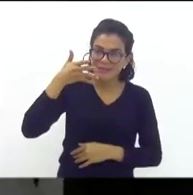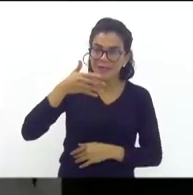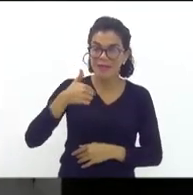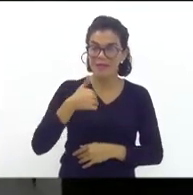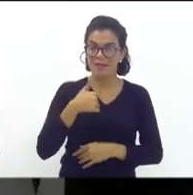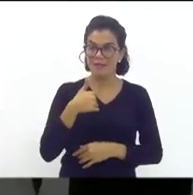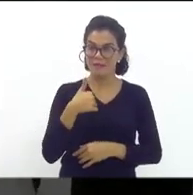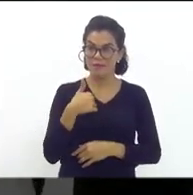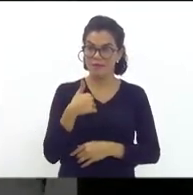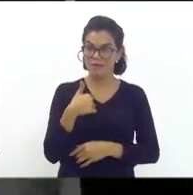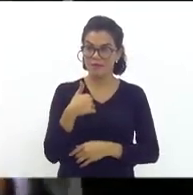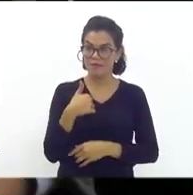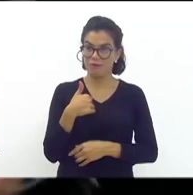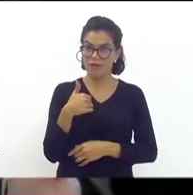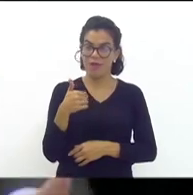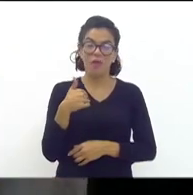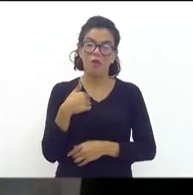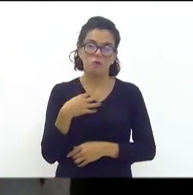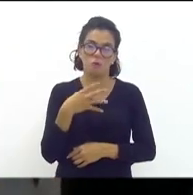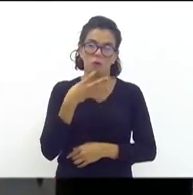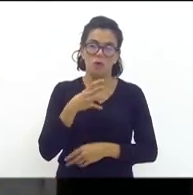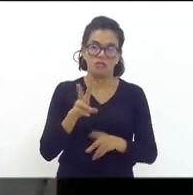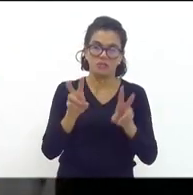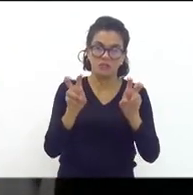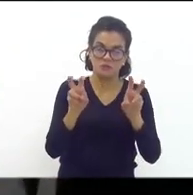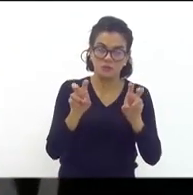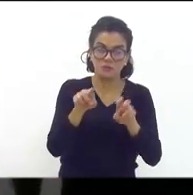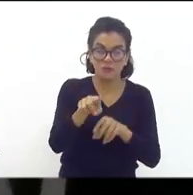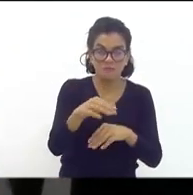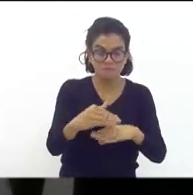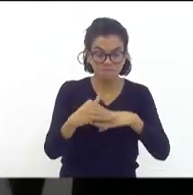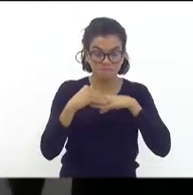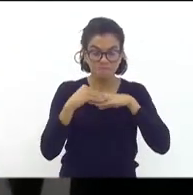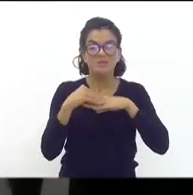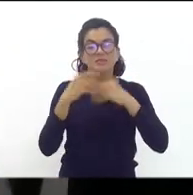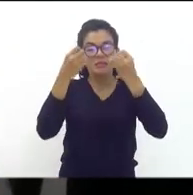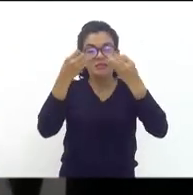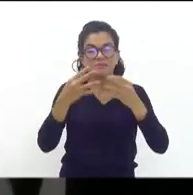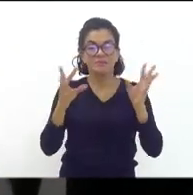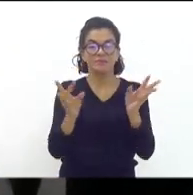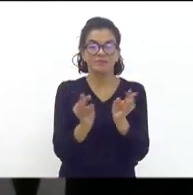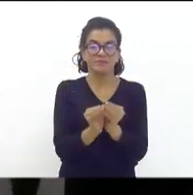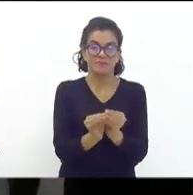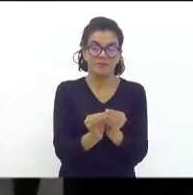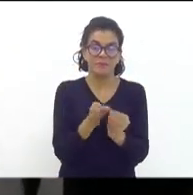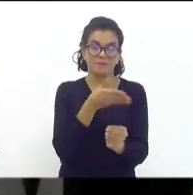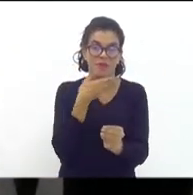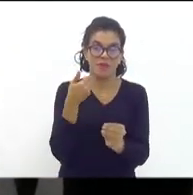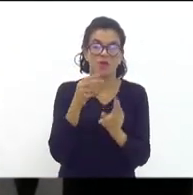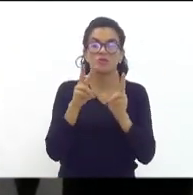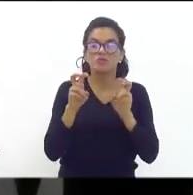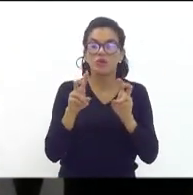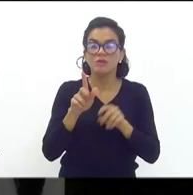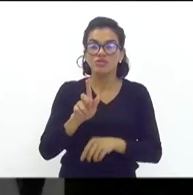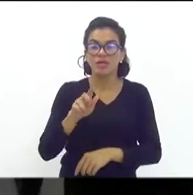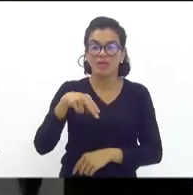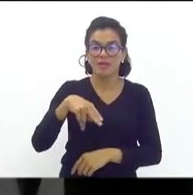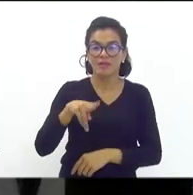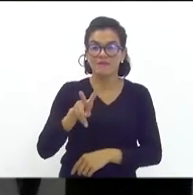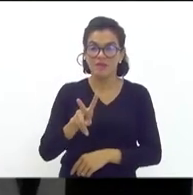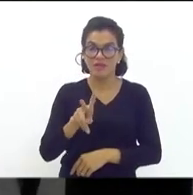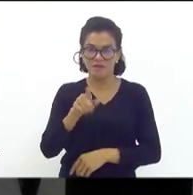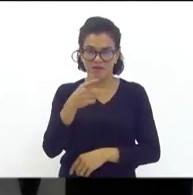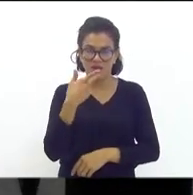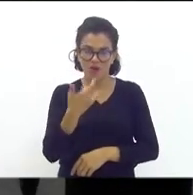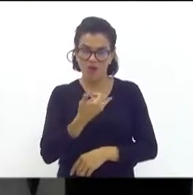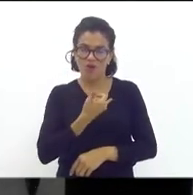não não nem conhecendo esse assunto mas se eu puder só explicar um pouquinho melhor com relação ao GNV o senhor citou uma suspeita